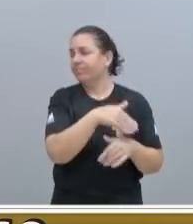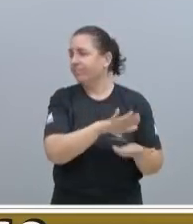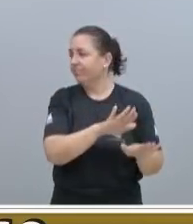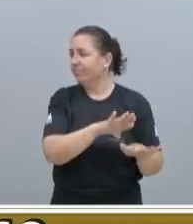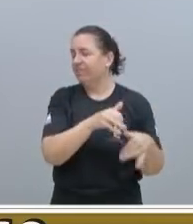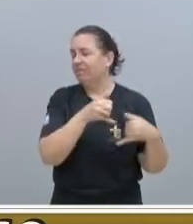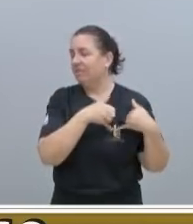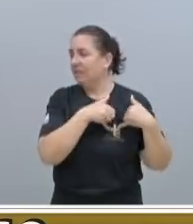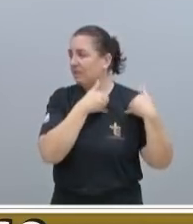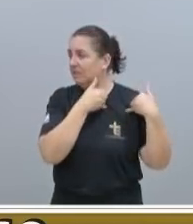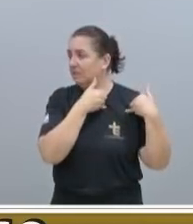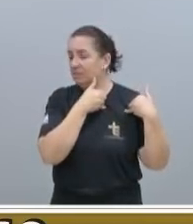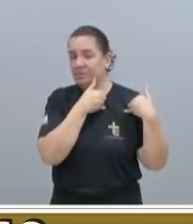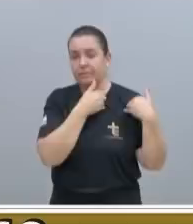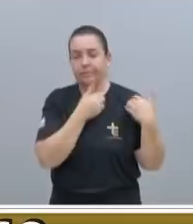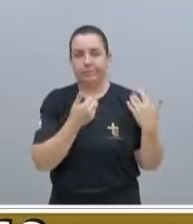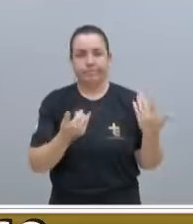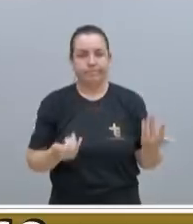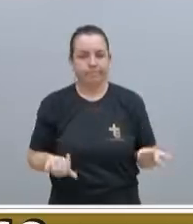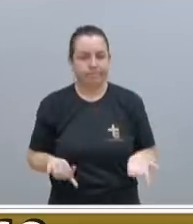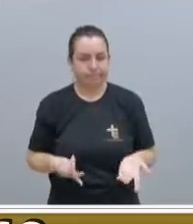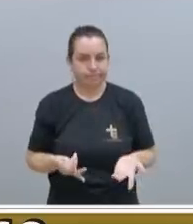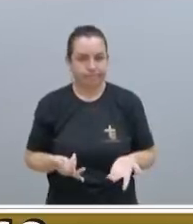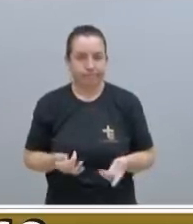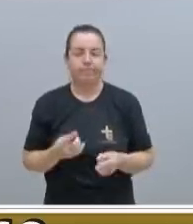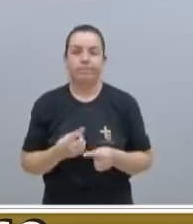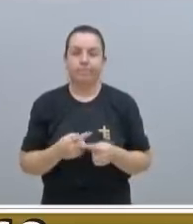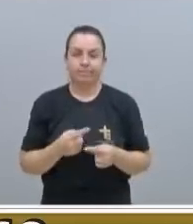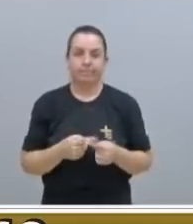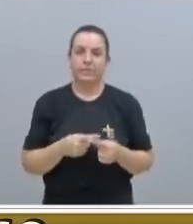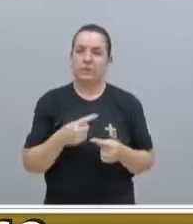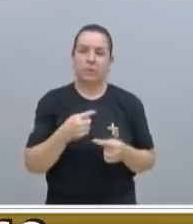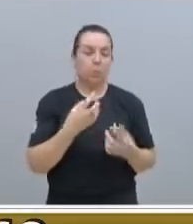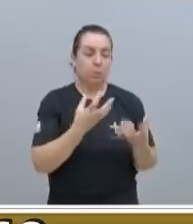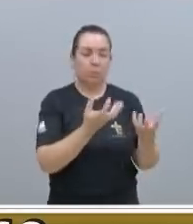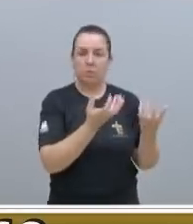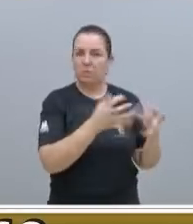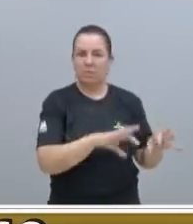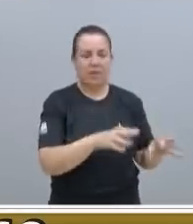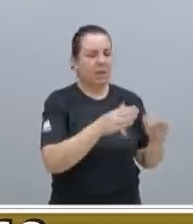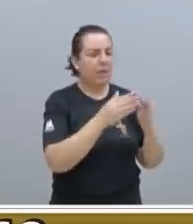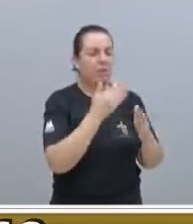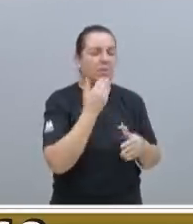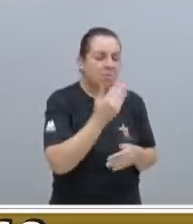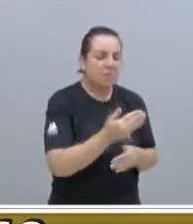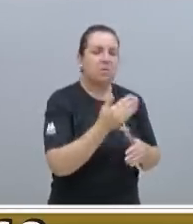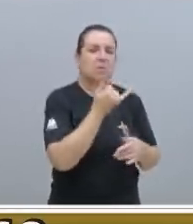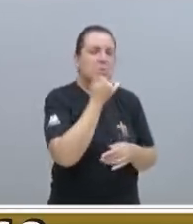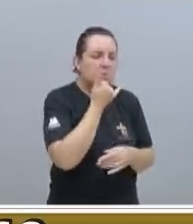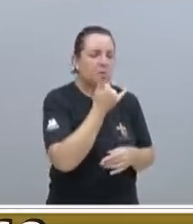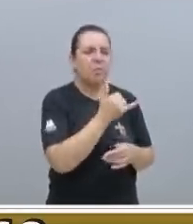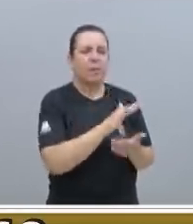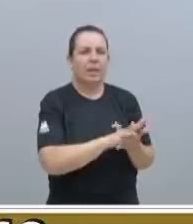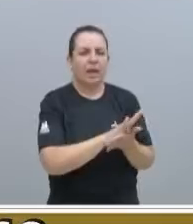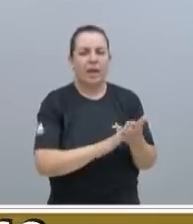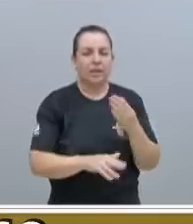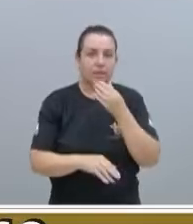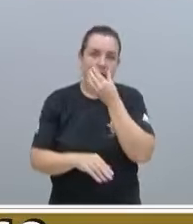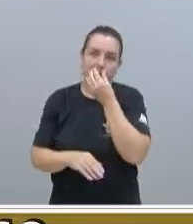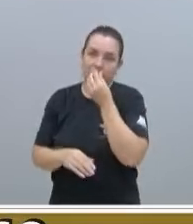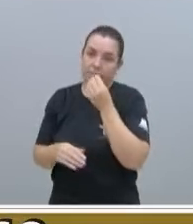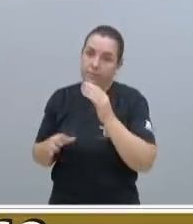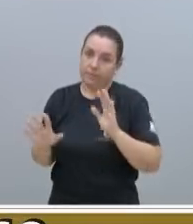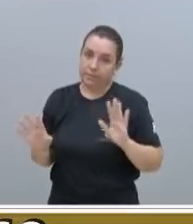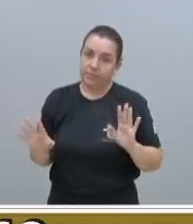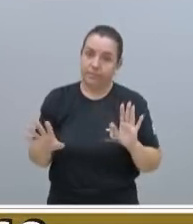sou orgulhoso orgulhosa a ponto de pedir desculpa ah mas eu não vou tocar nesse assunto é um assunto